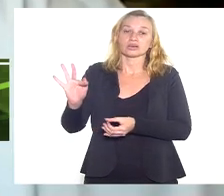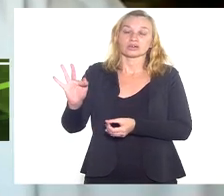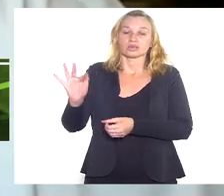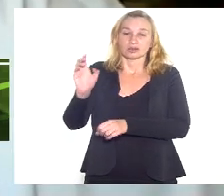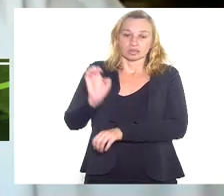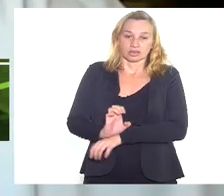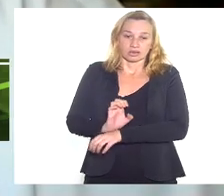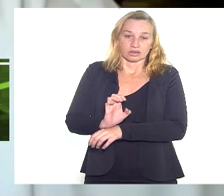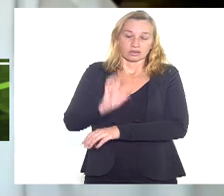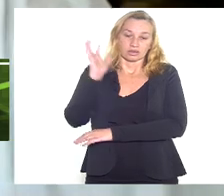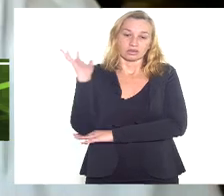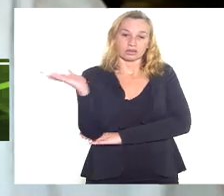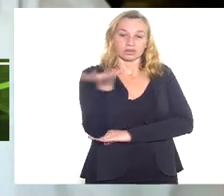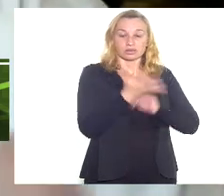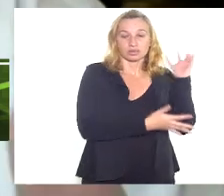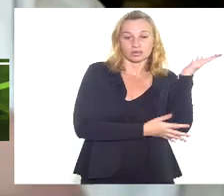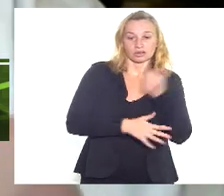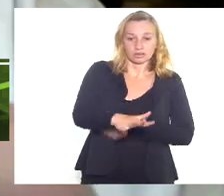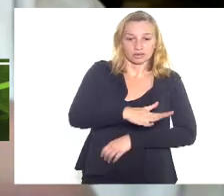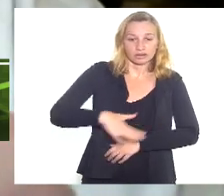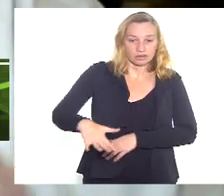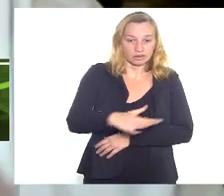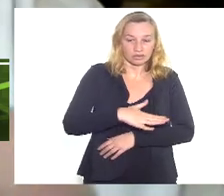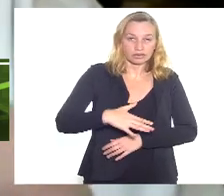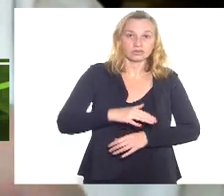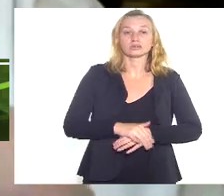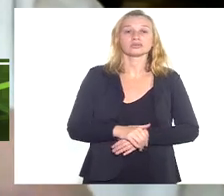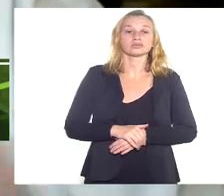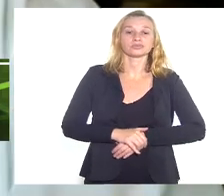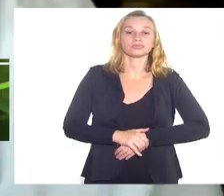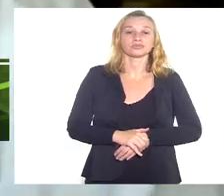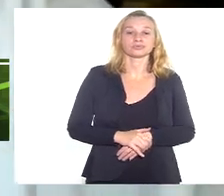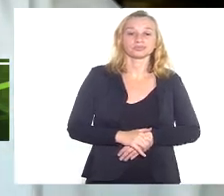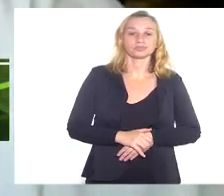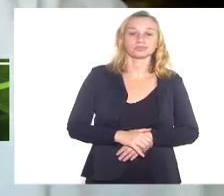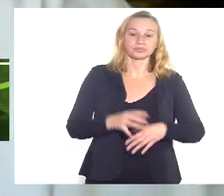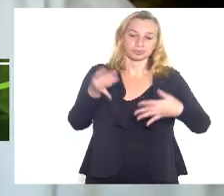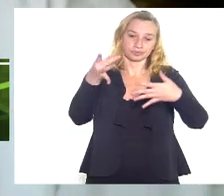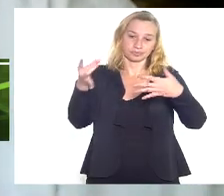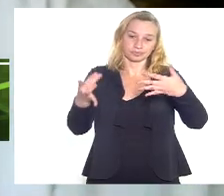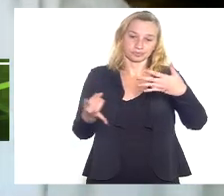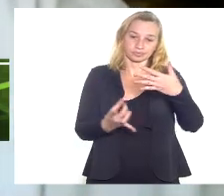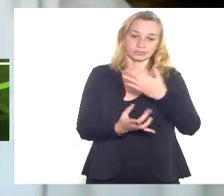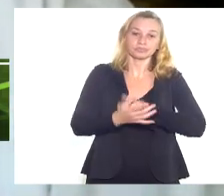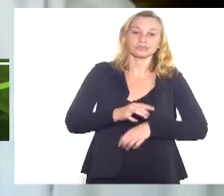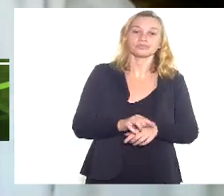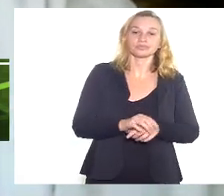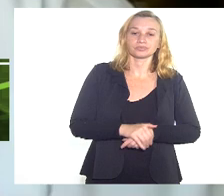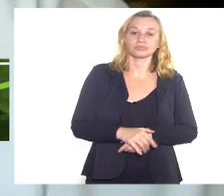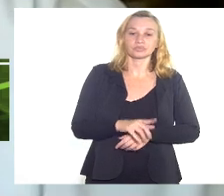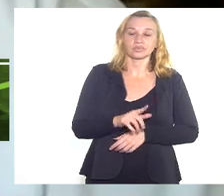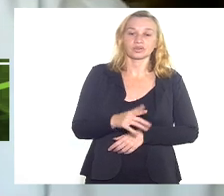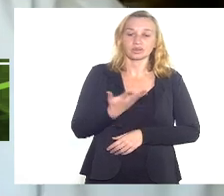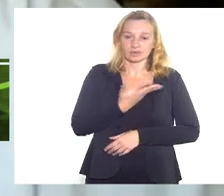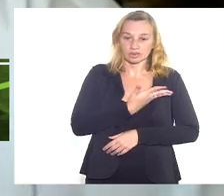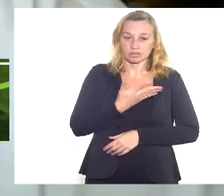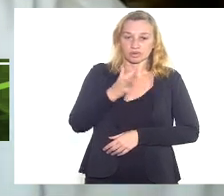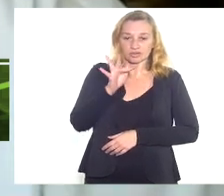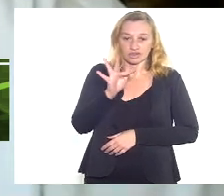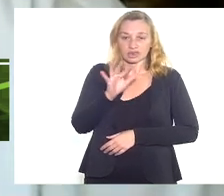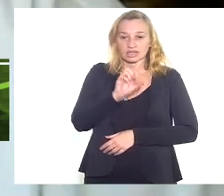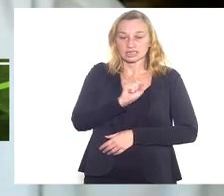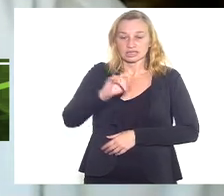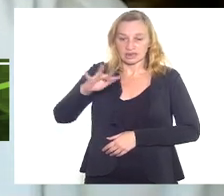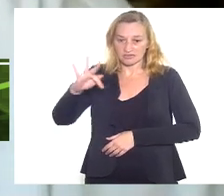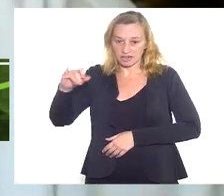as tratativas principais, até para se eliminar pontos de contenciosidade, na linha do que o nosso amigo da Cefaz quer, que eu acho que é isso que